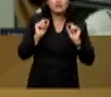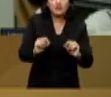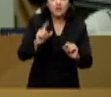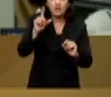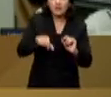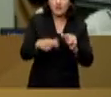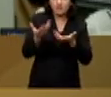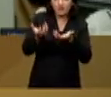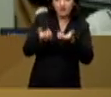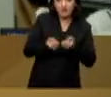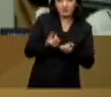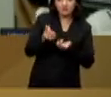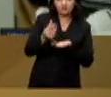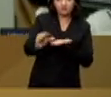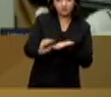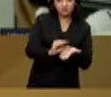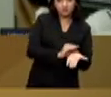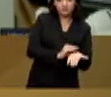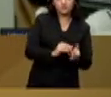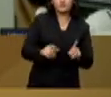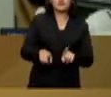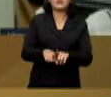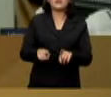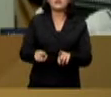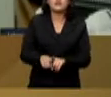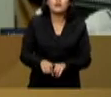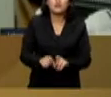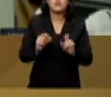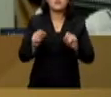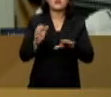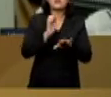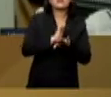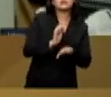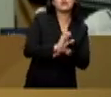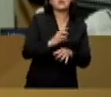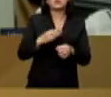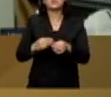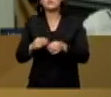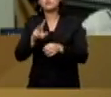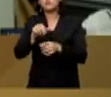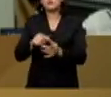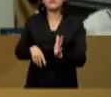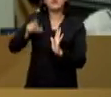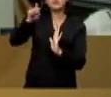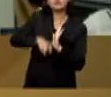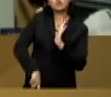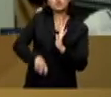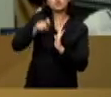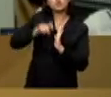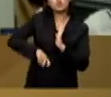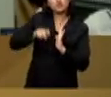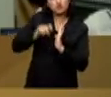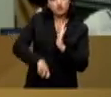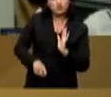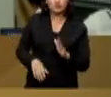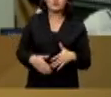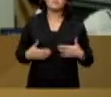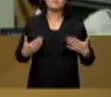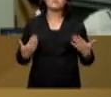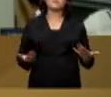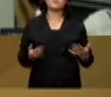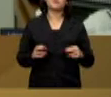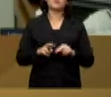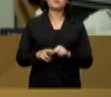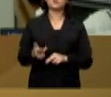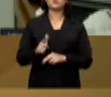responsáveis pelo recolhimento em cada hipótese. Por essa razão, não vislumbro motivo para sustentar